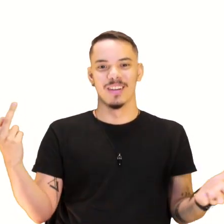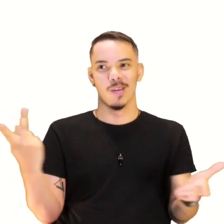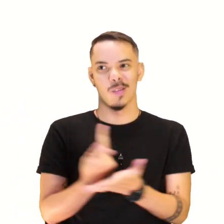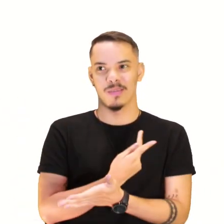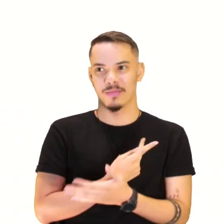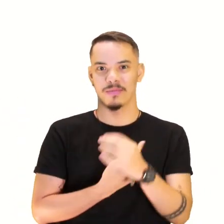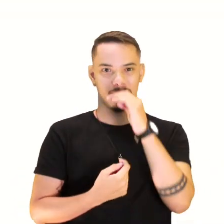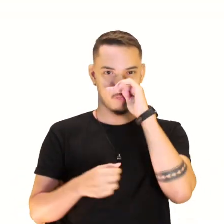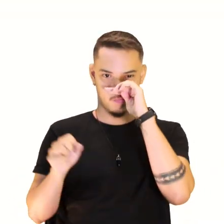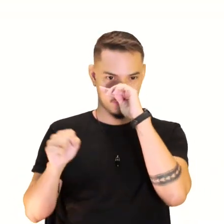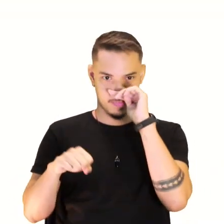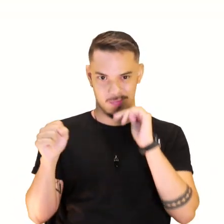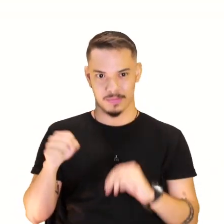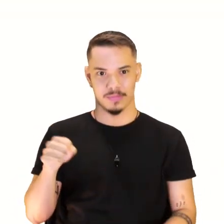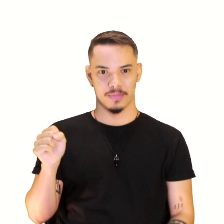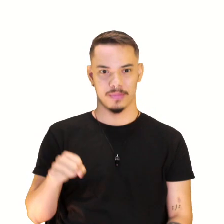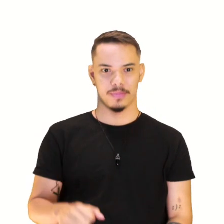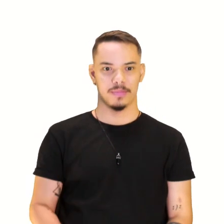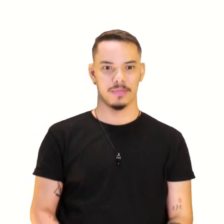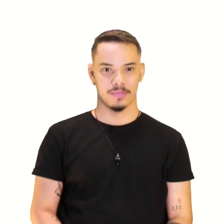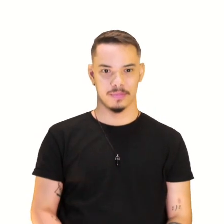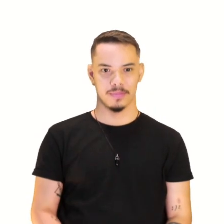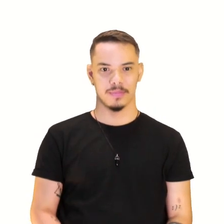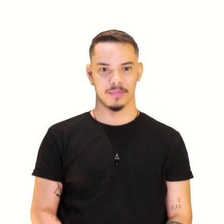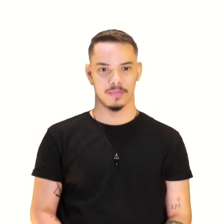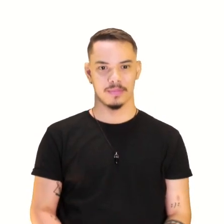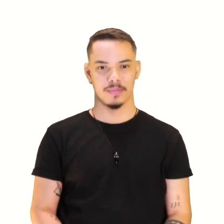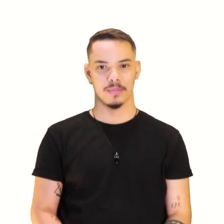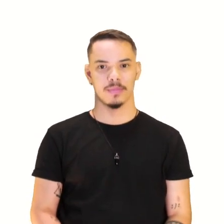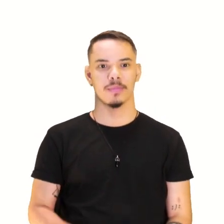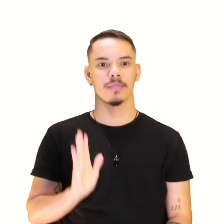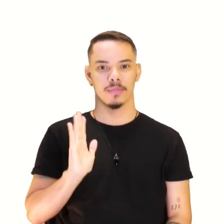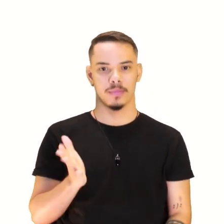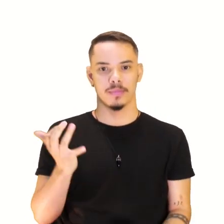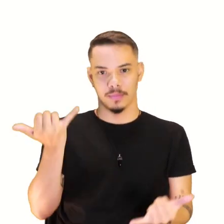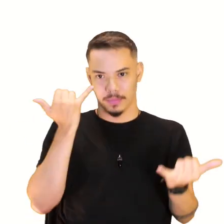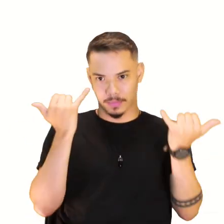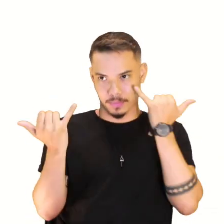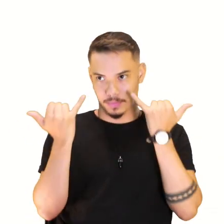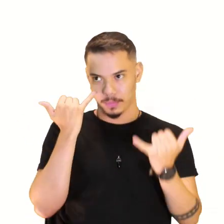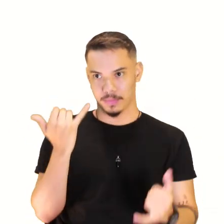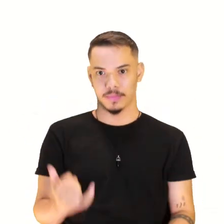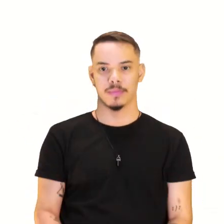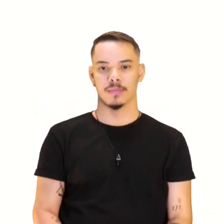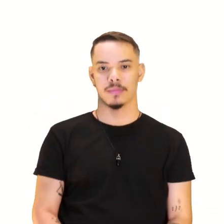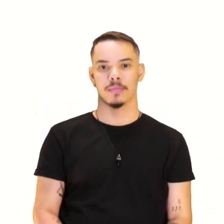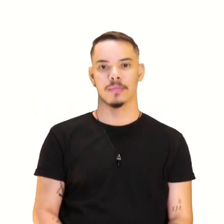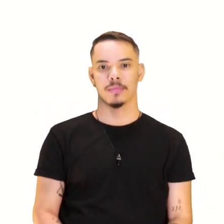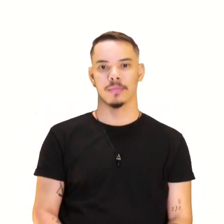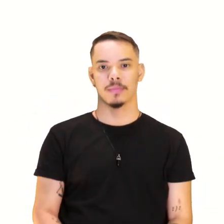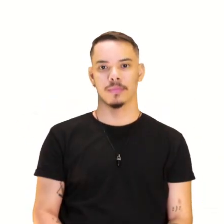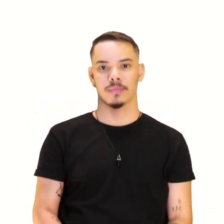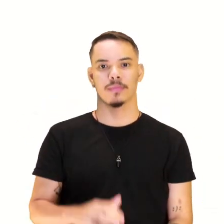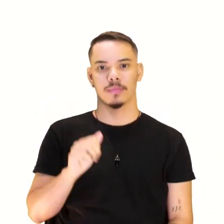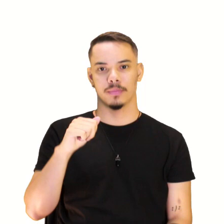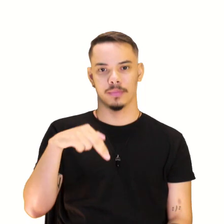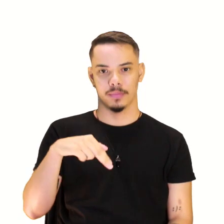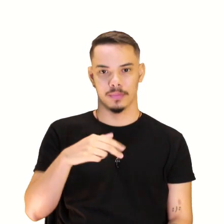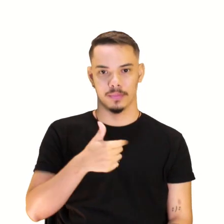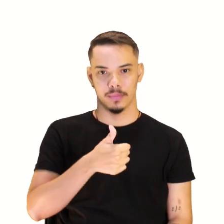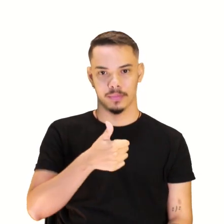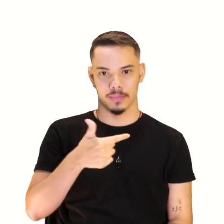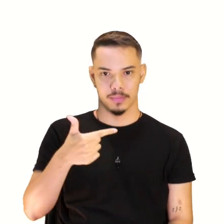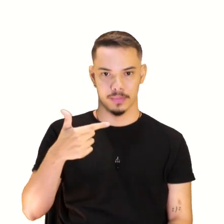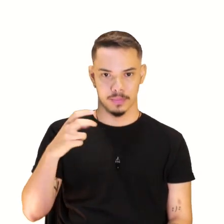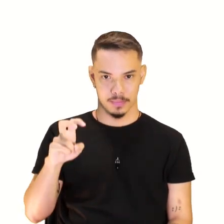problema? Uhum. Vamos lá então? Já elencamos os dados, vamos na equação. A N é 125,